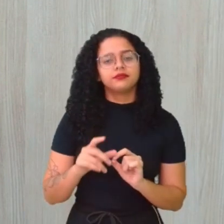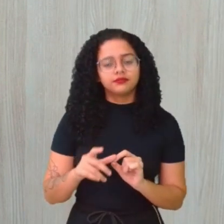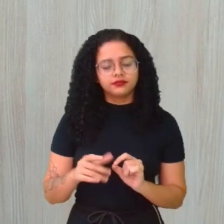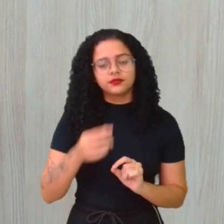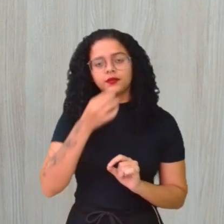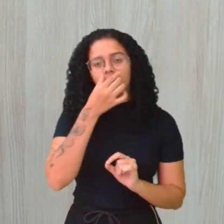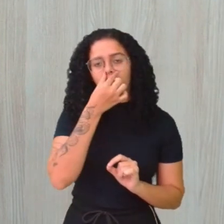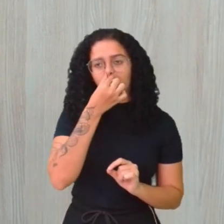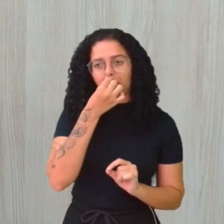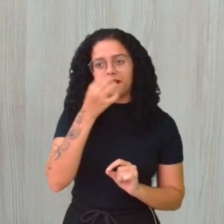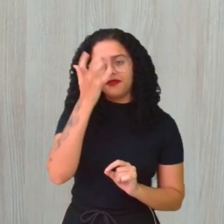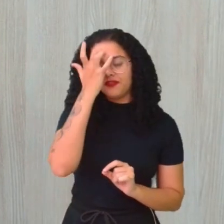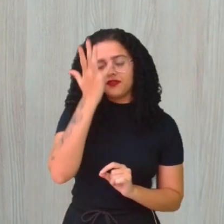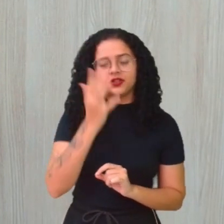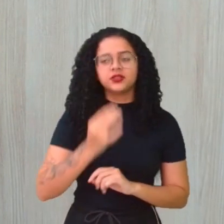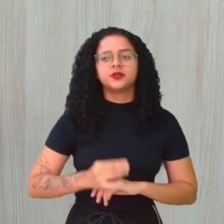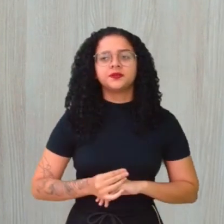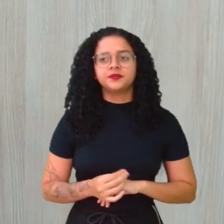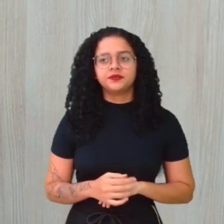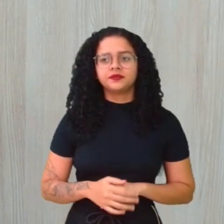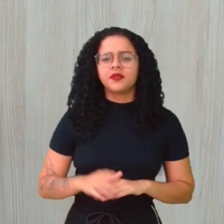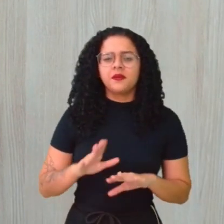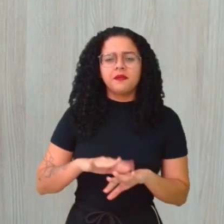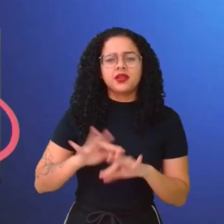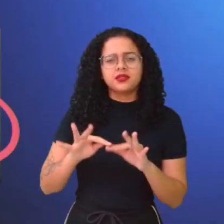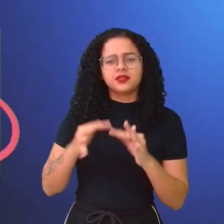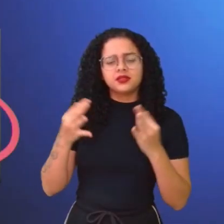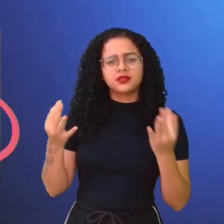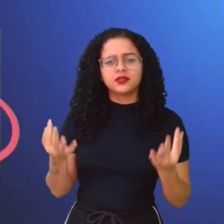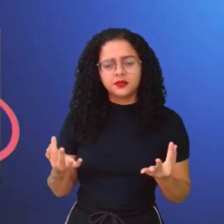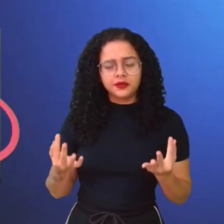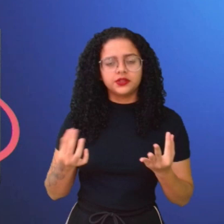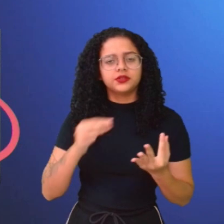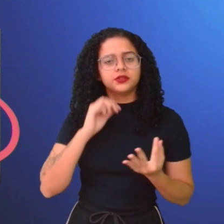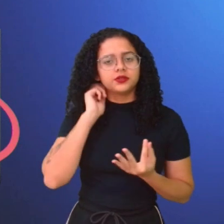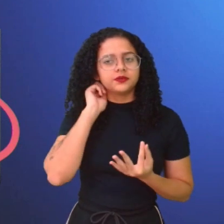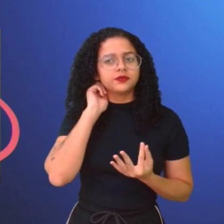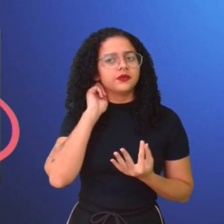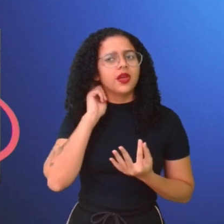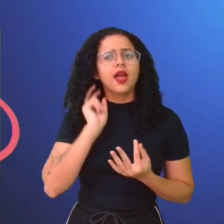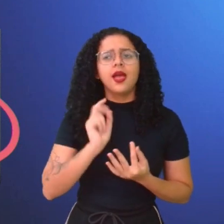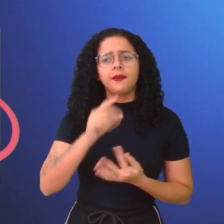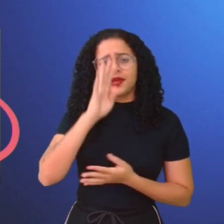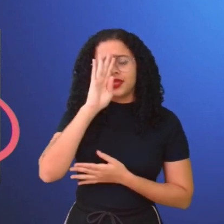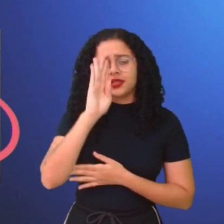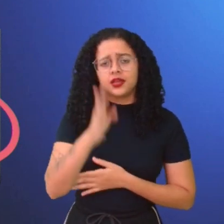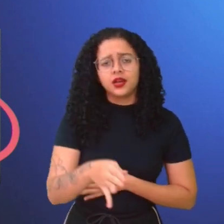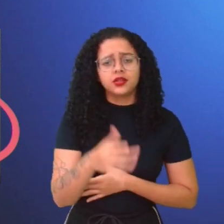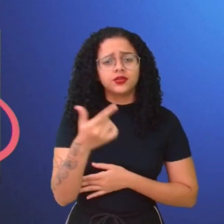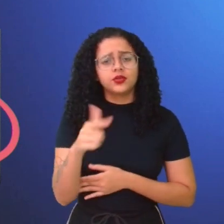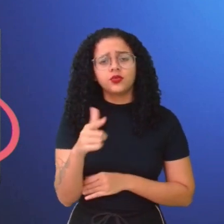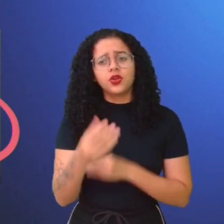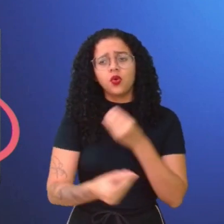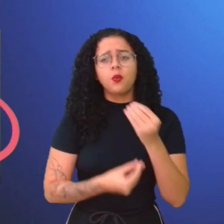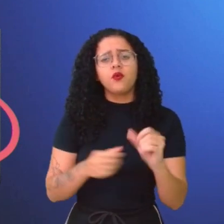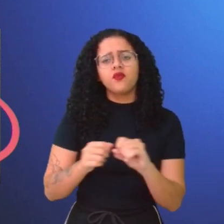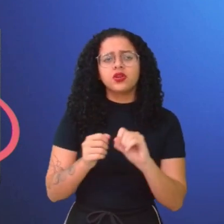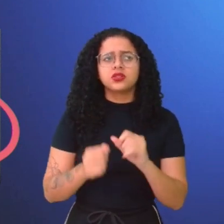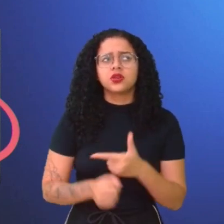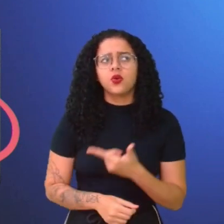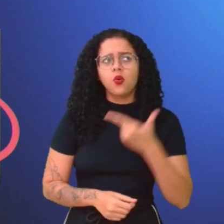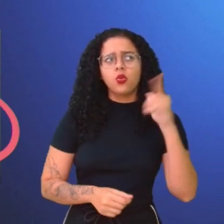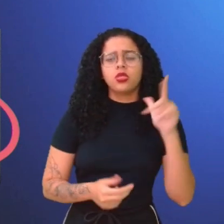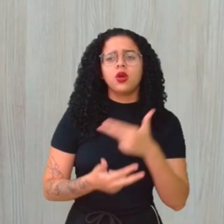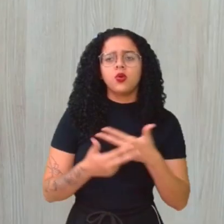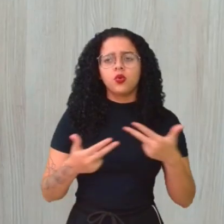né? Exatamente. E aí foi bem mais simples porque é bem direto, né, gente? Não tem como fazer outra coisa. Uhum. A